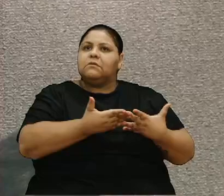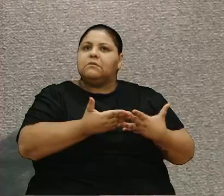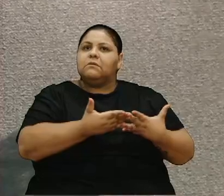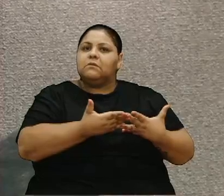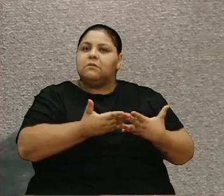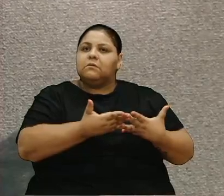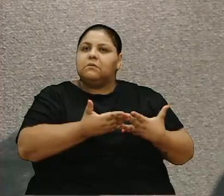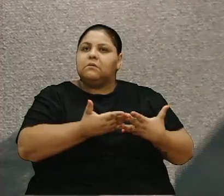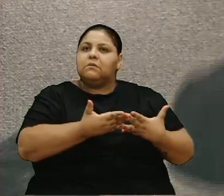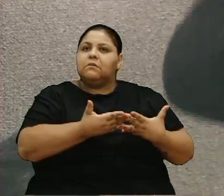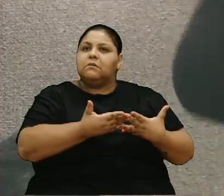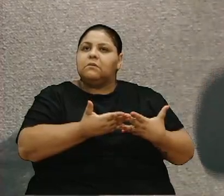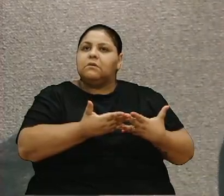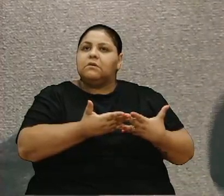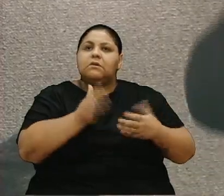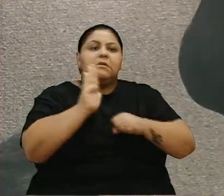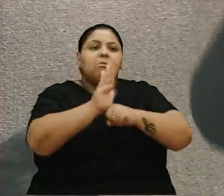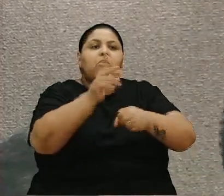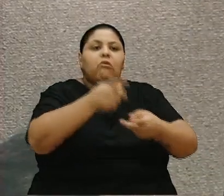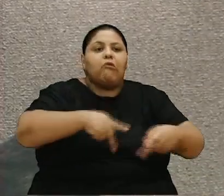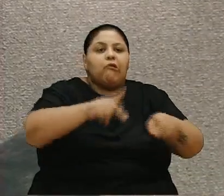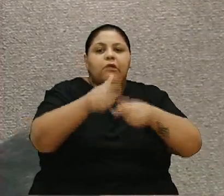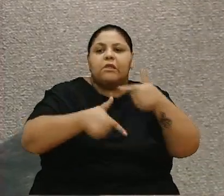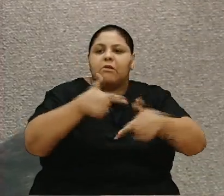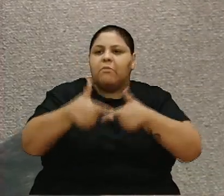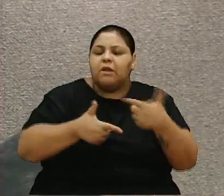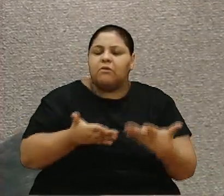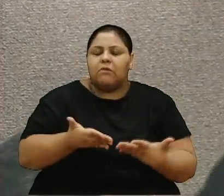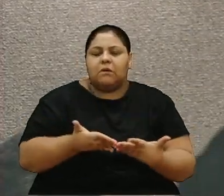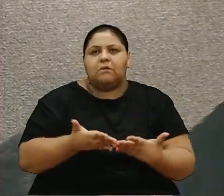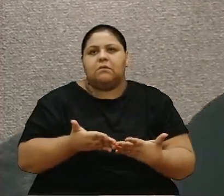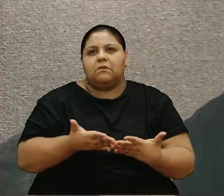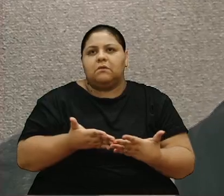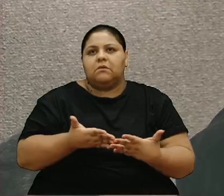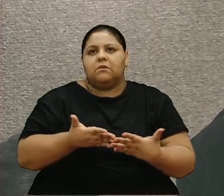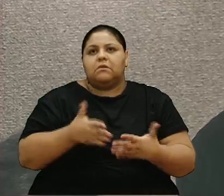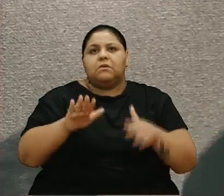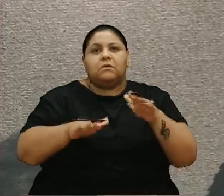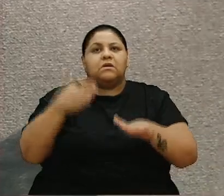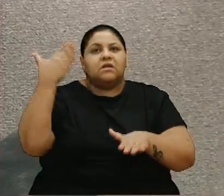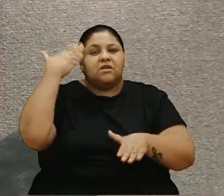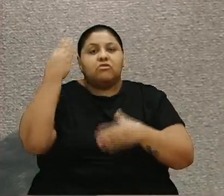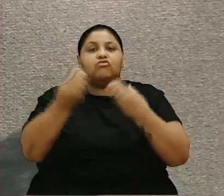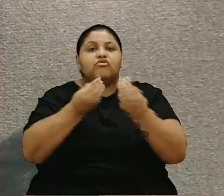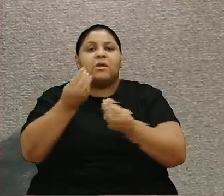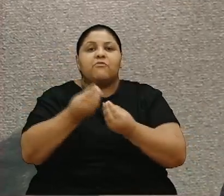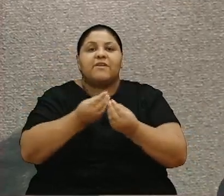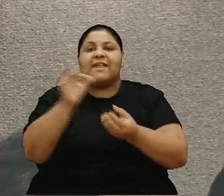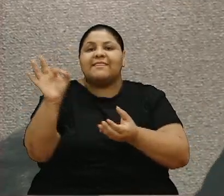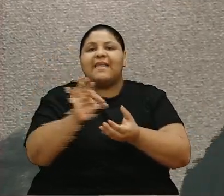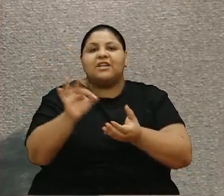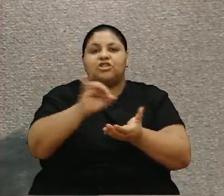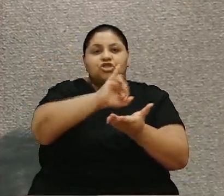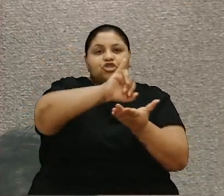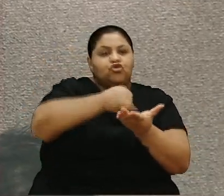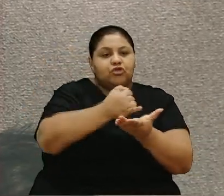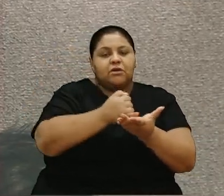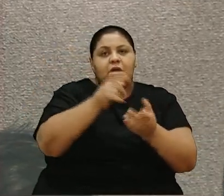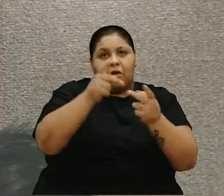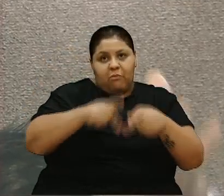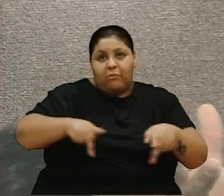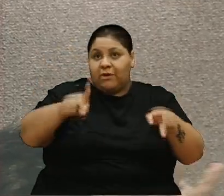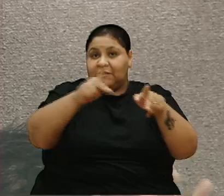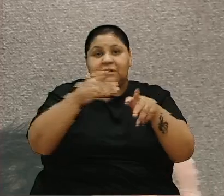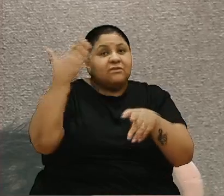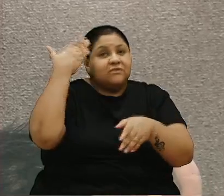povo, nas custas da população, do trabalhador, que talvez não saiba o que é taxa de juros. A população que está lá na ponta da